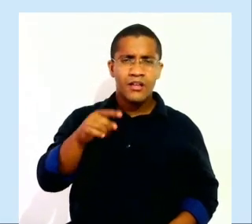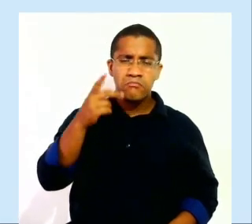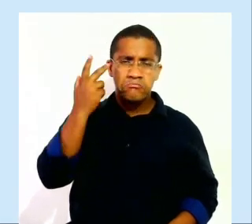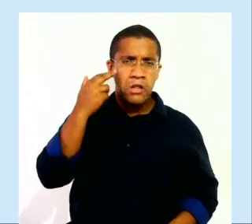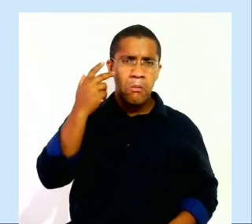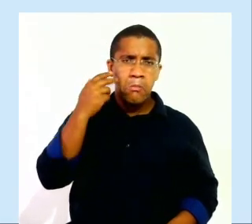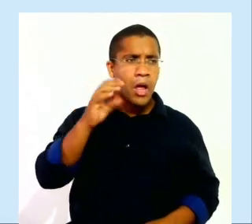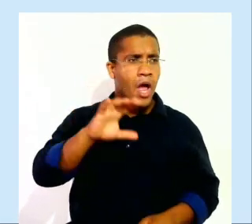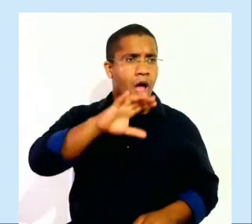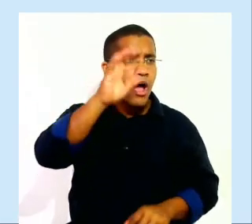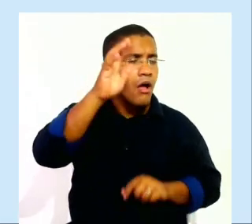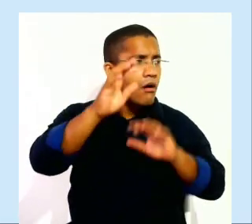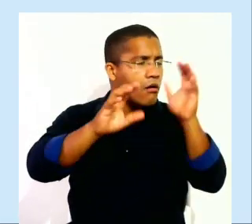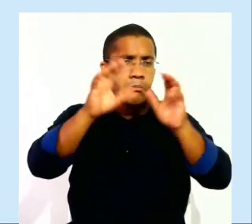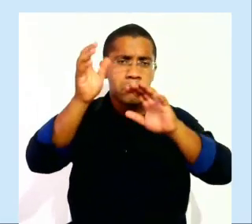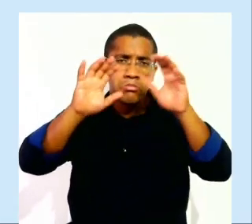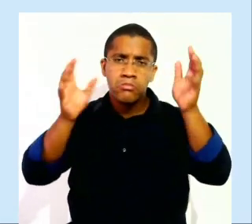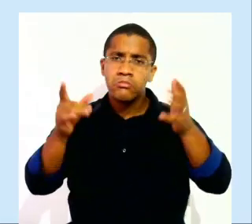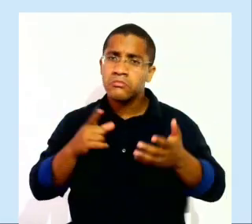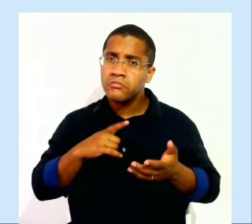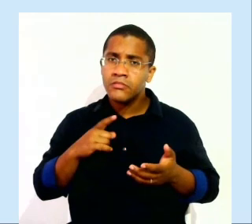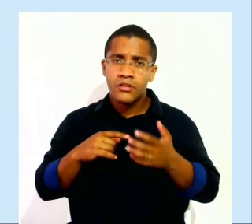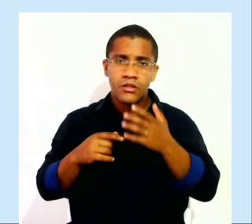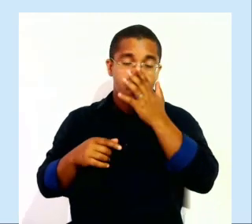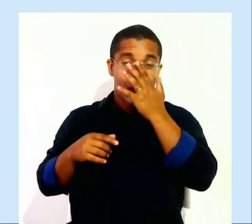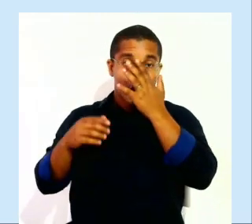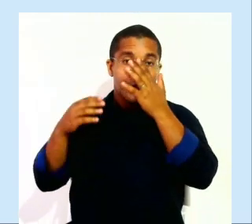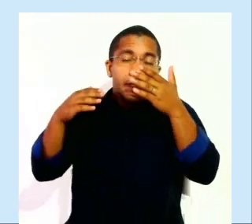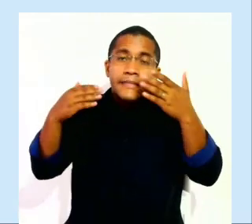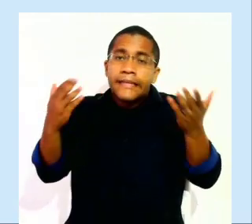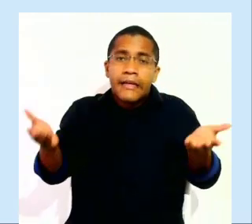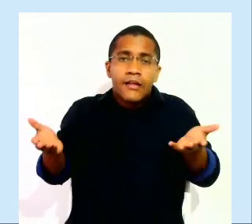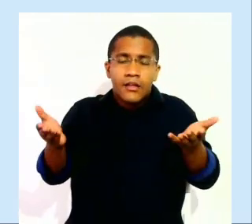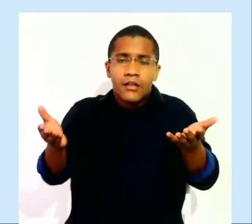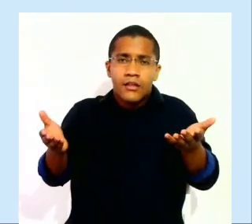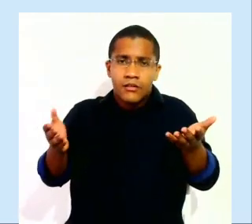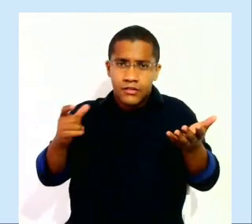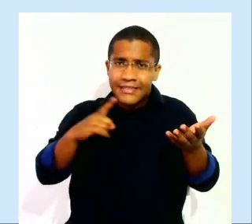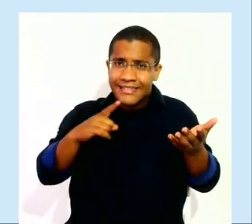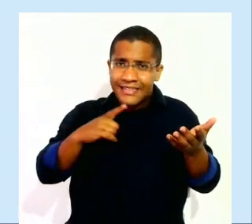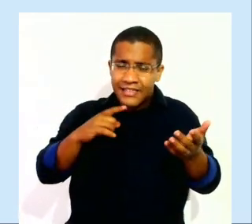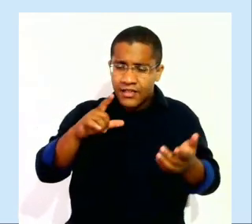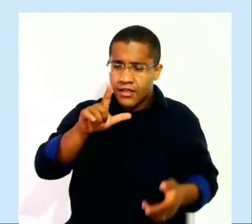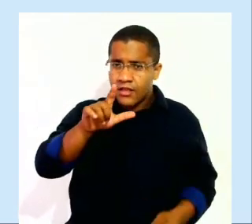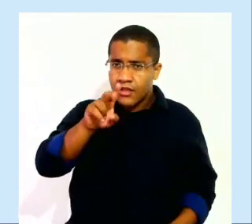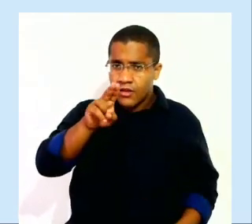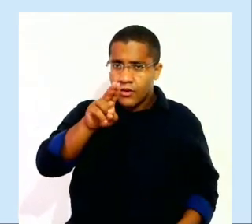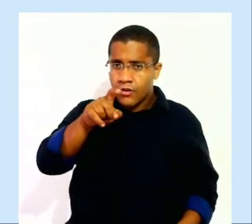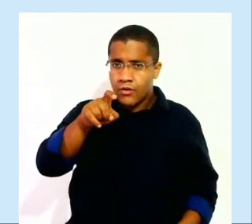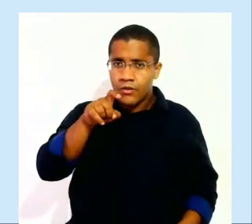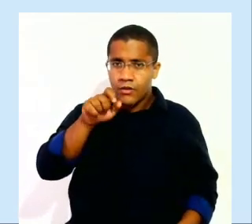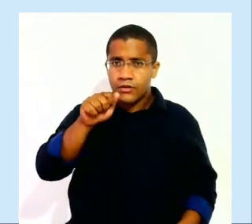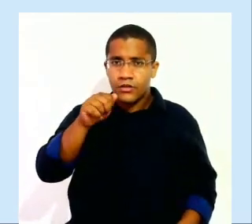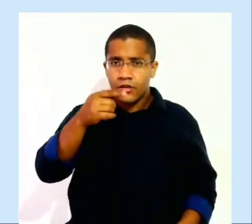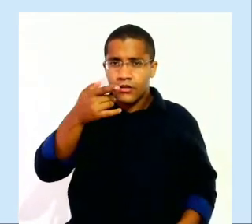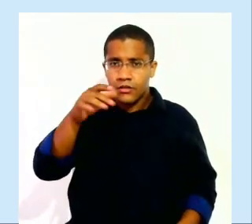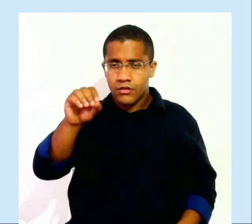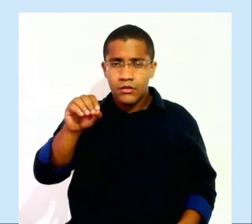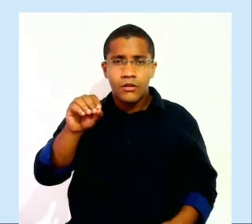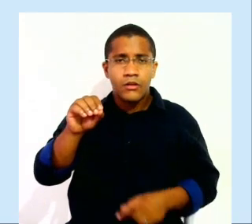muito comuns acontecer. E quando acontece uma luxação, onde envolve aí, na